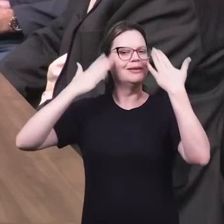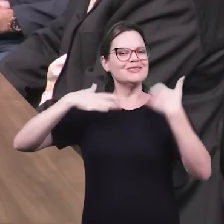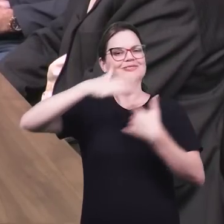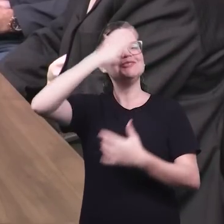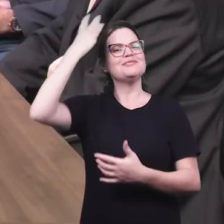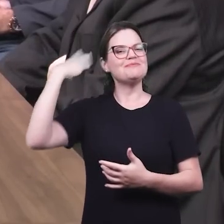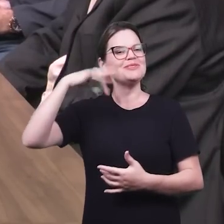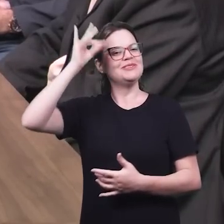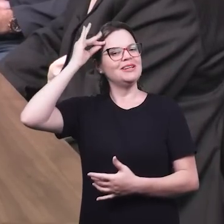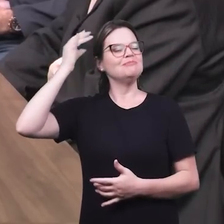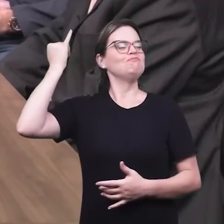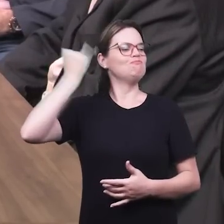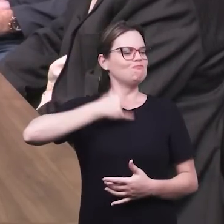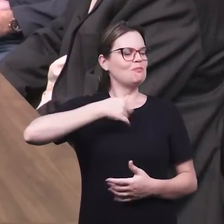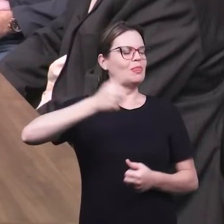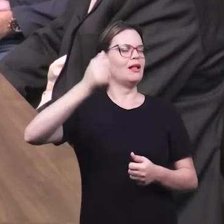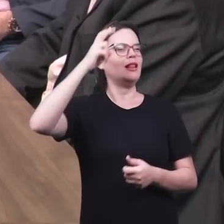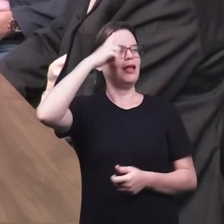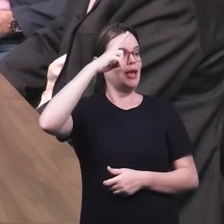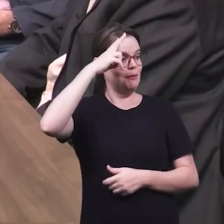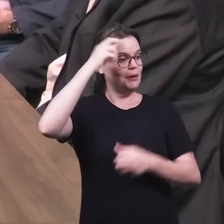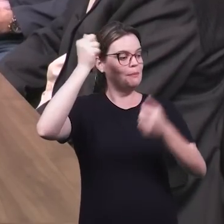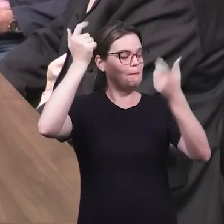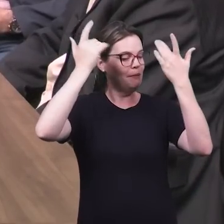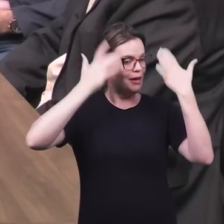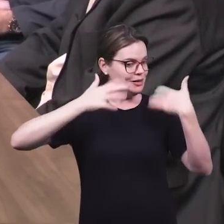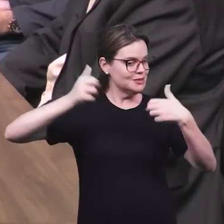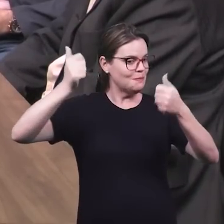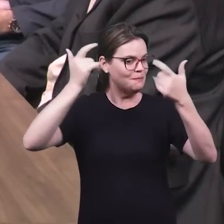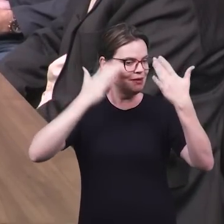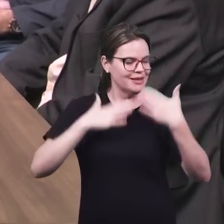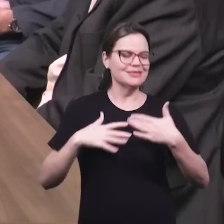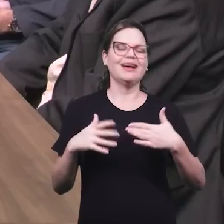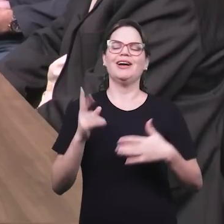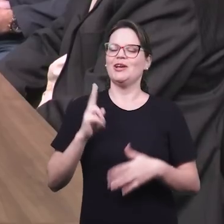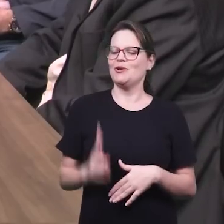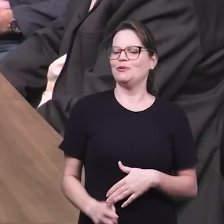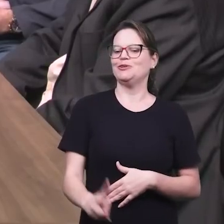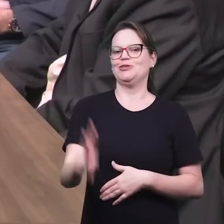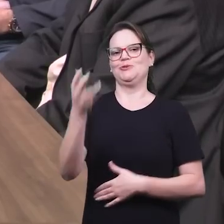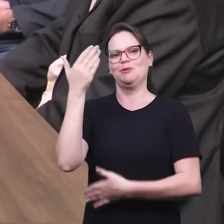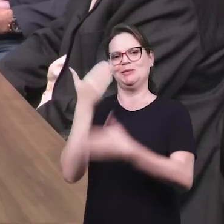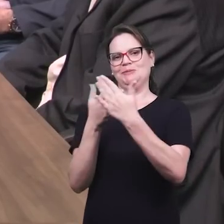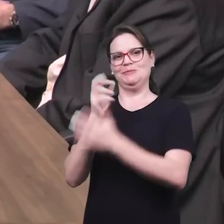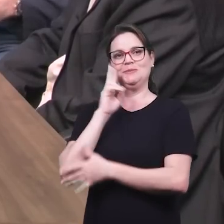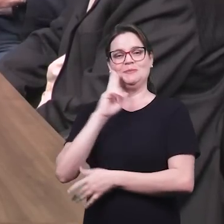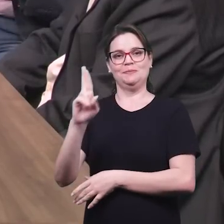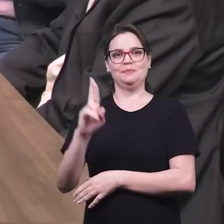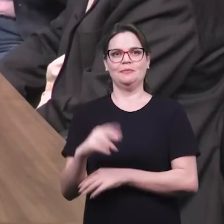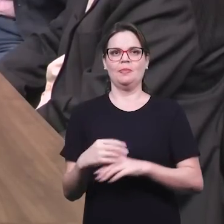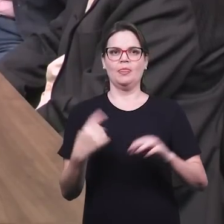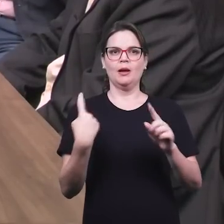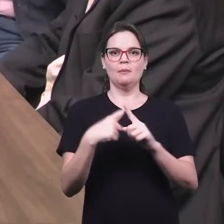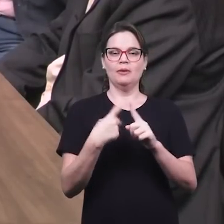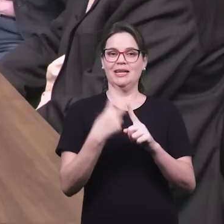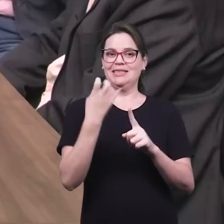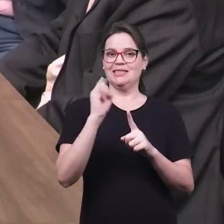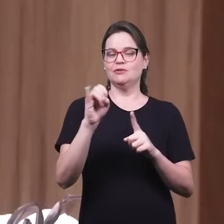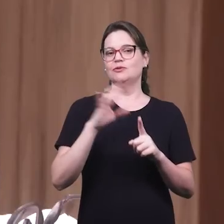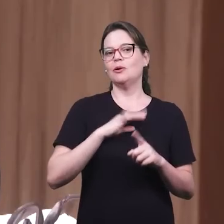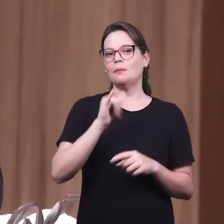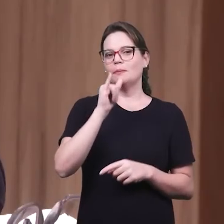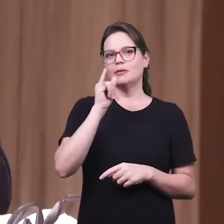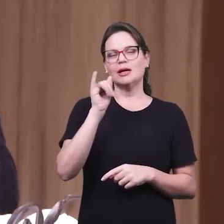possa permanecer na presença do Senhor. E é importante a gente frisar, né, que a aquisição, se a gente pensar no